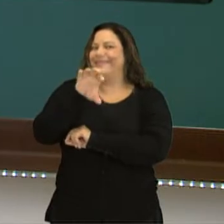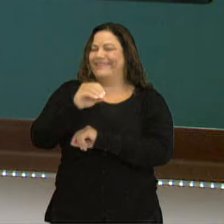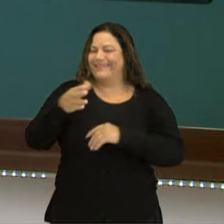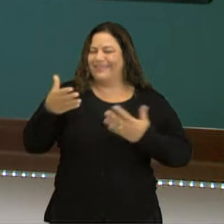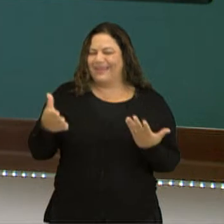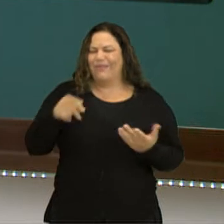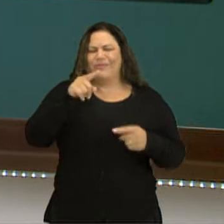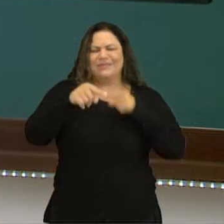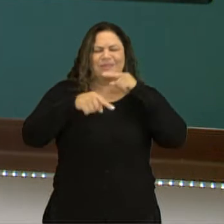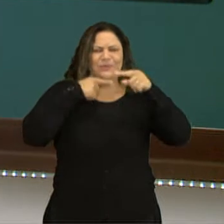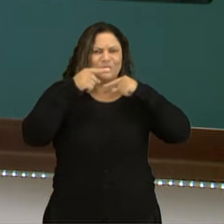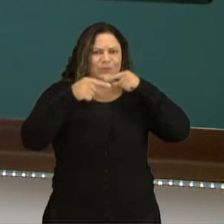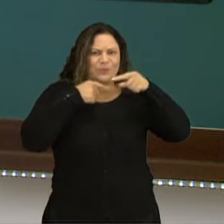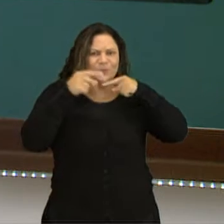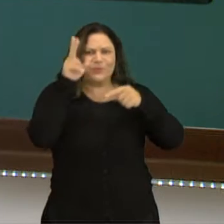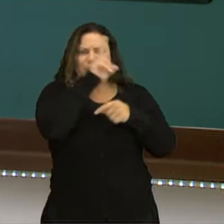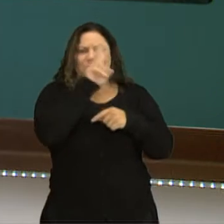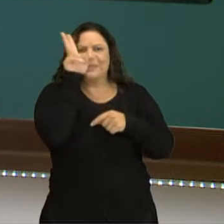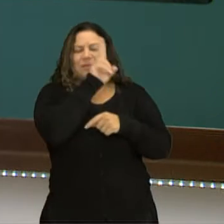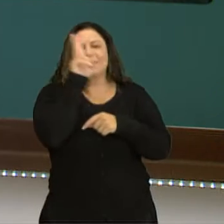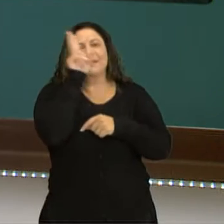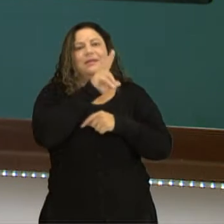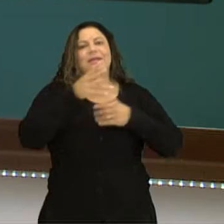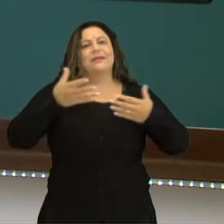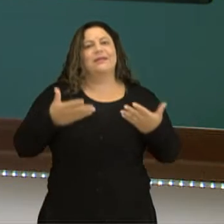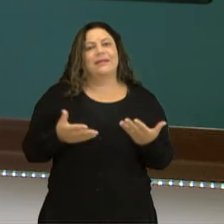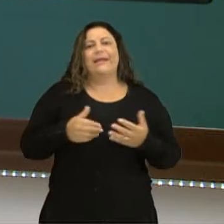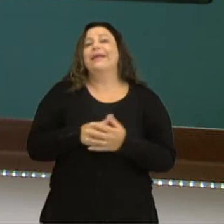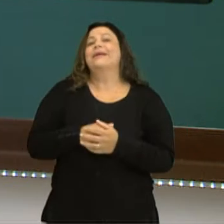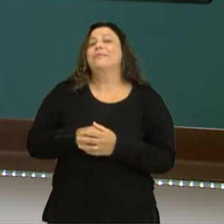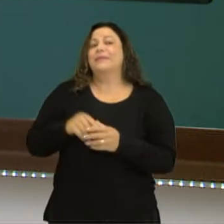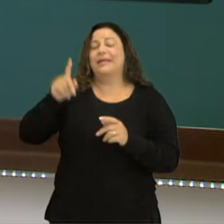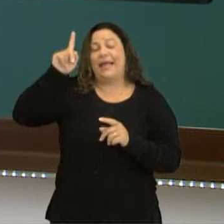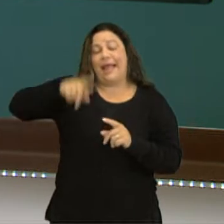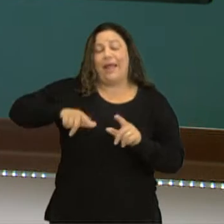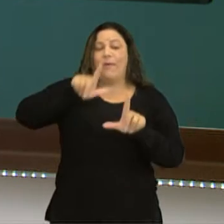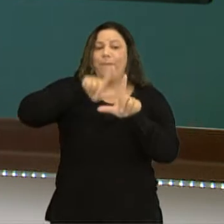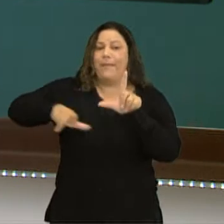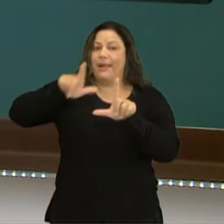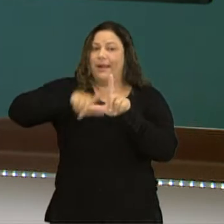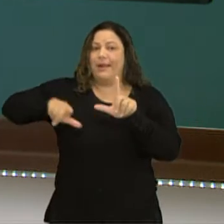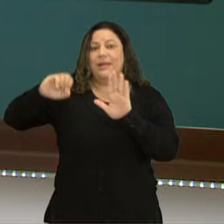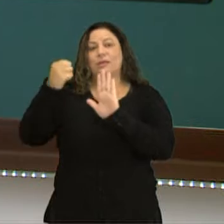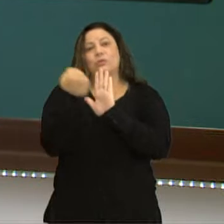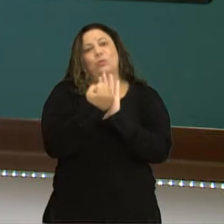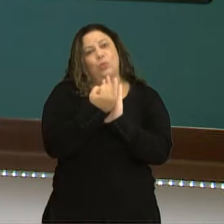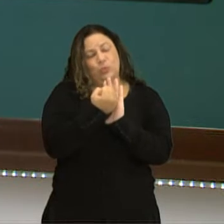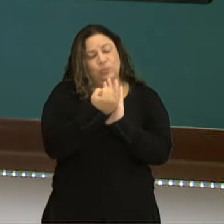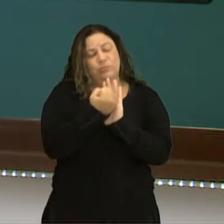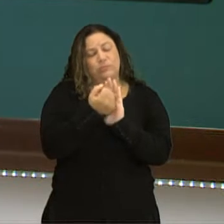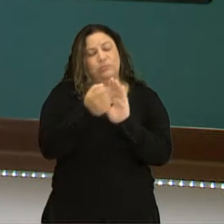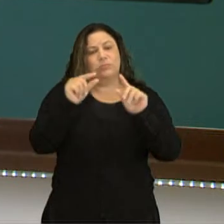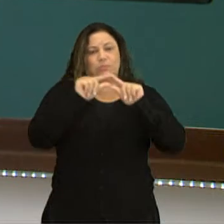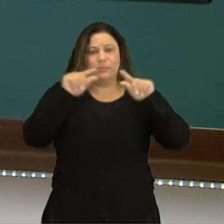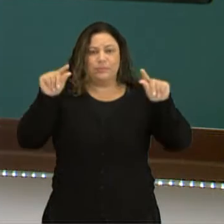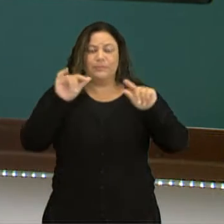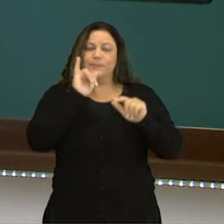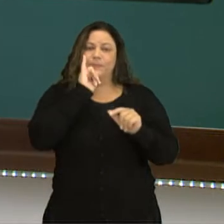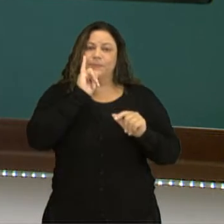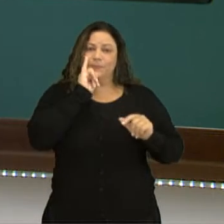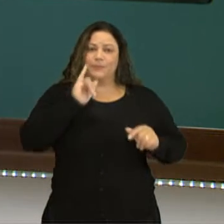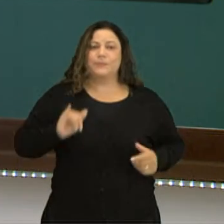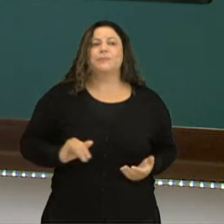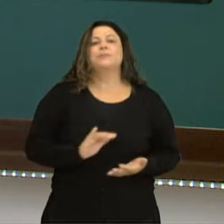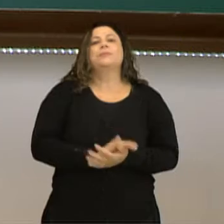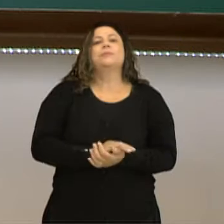a unidade, lembre-se, a unidade é uma letra ou é um símbolo que caracteriza uma medida. Por exemplo,